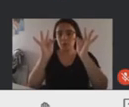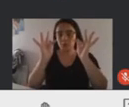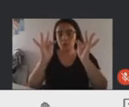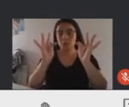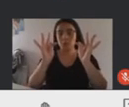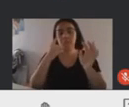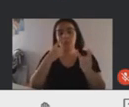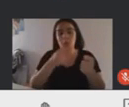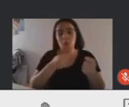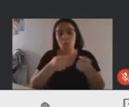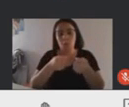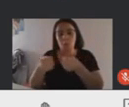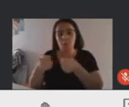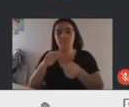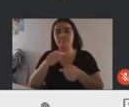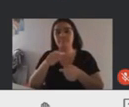trabalho